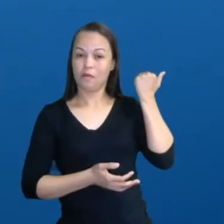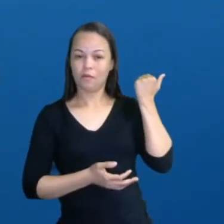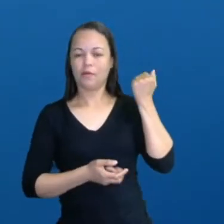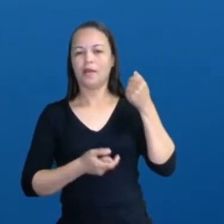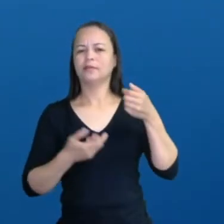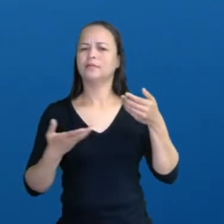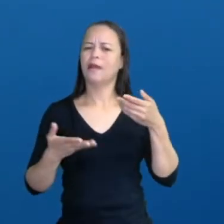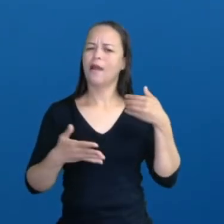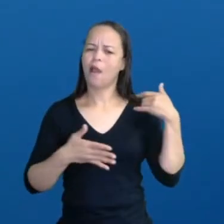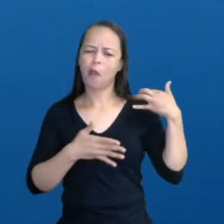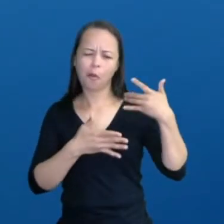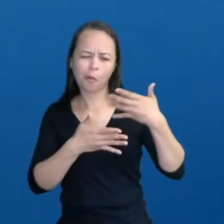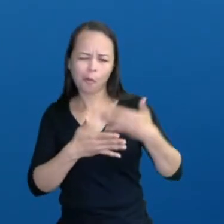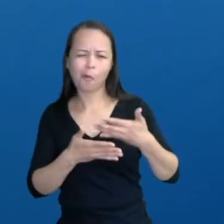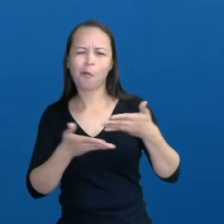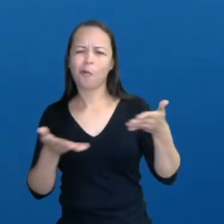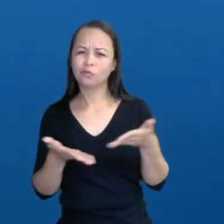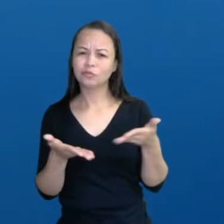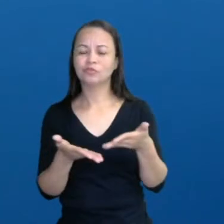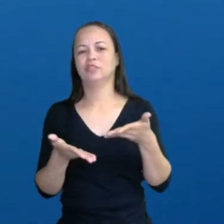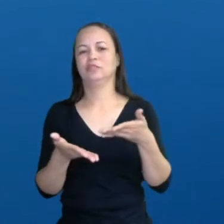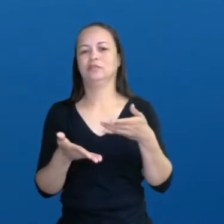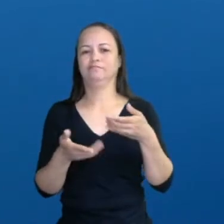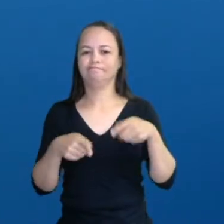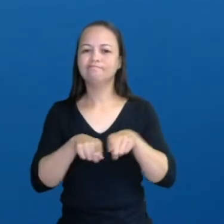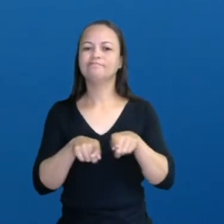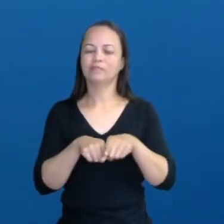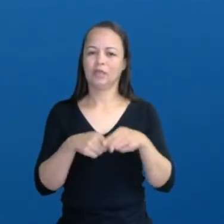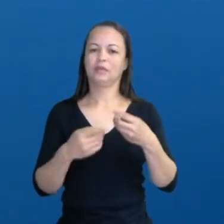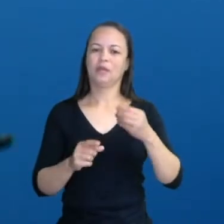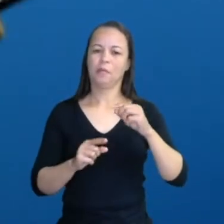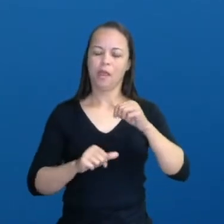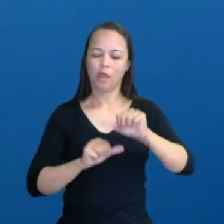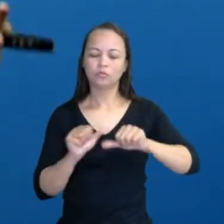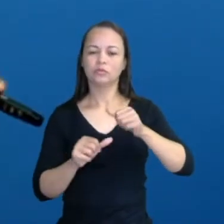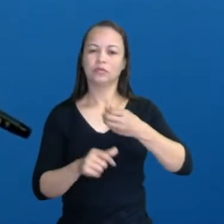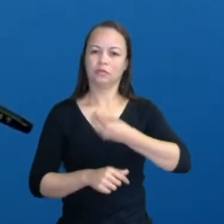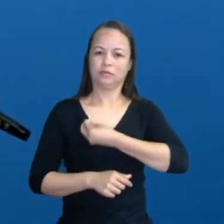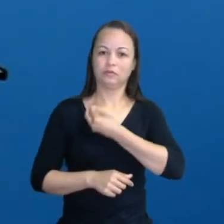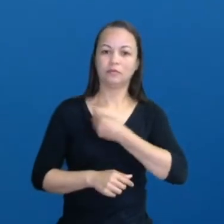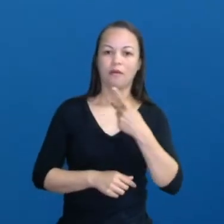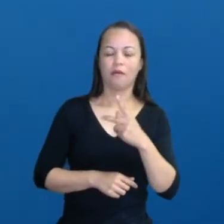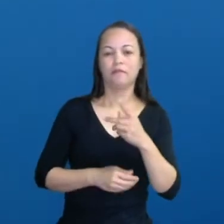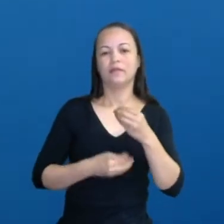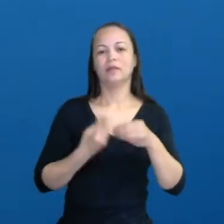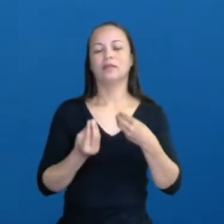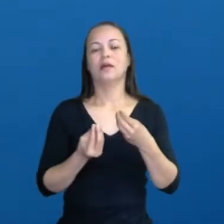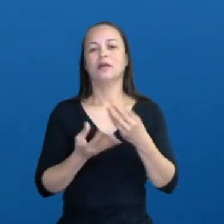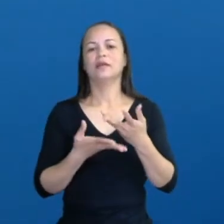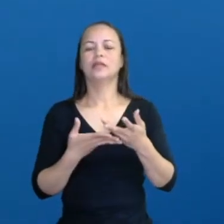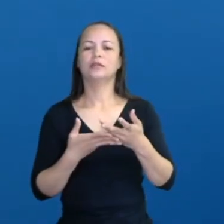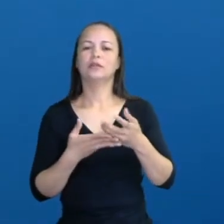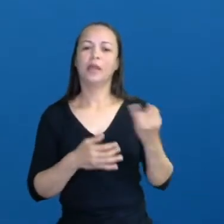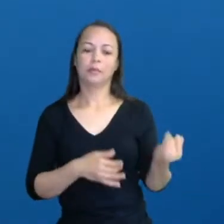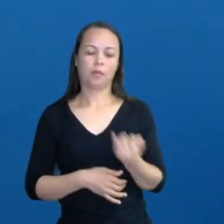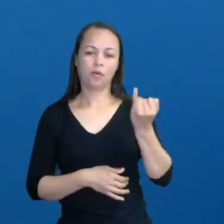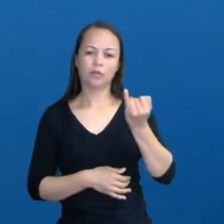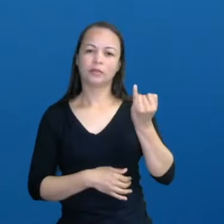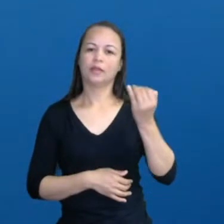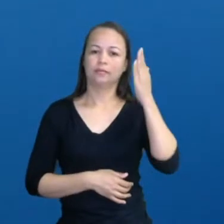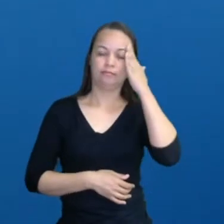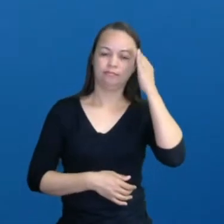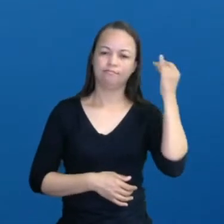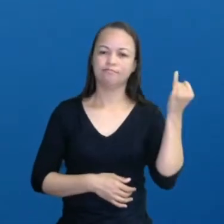ainda hoje repercute na nossa vida. Por isso que é importante a gente entender a história, porque a partir do